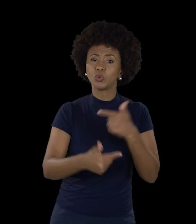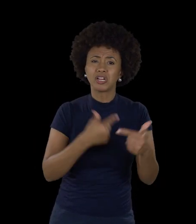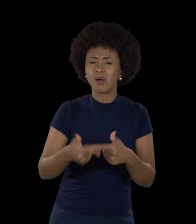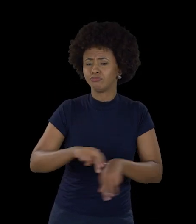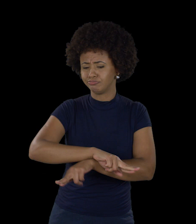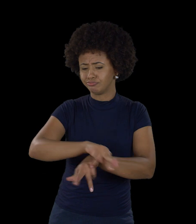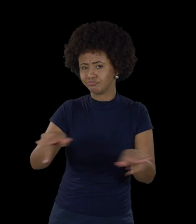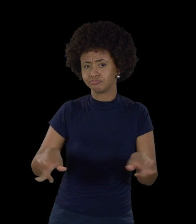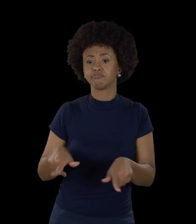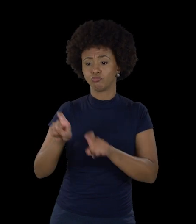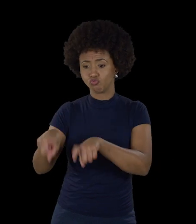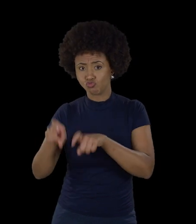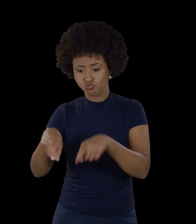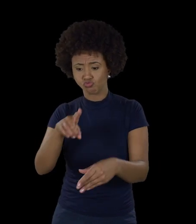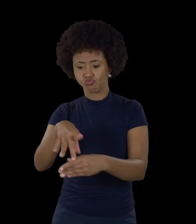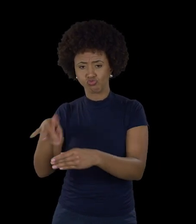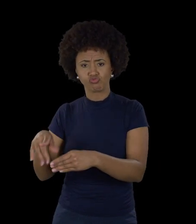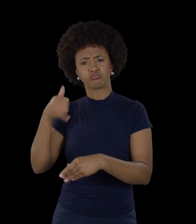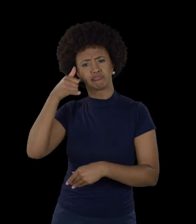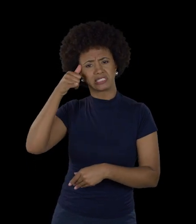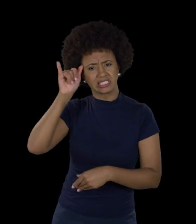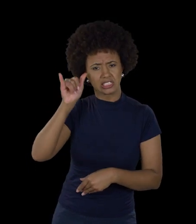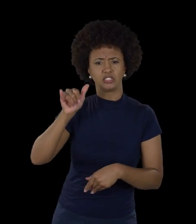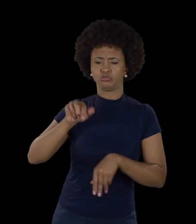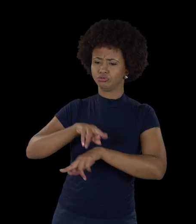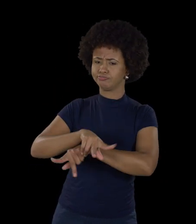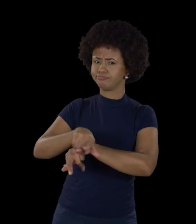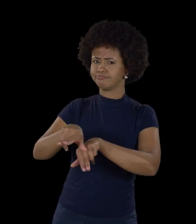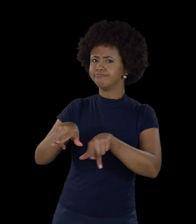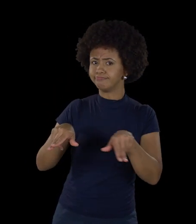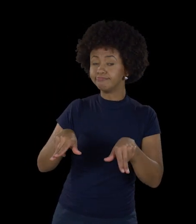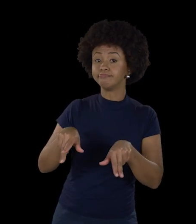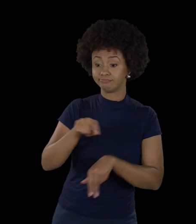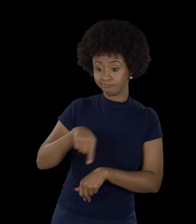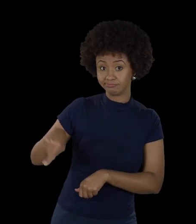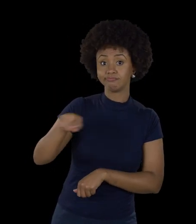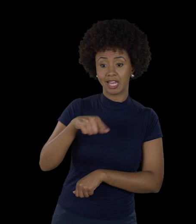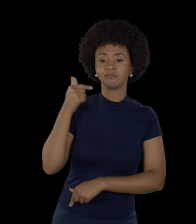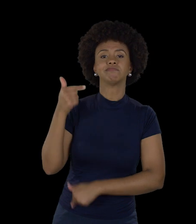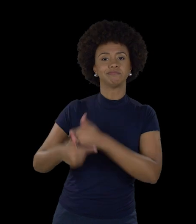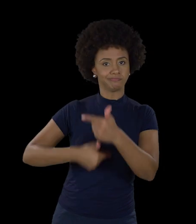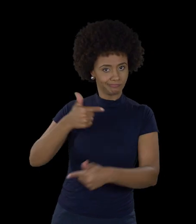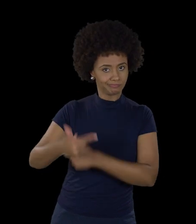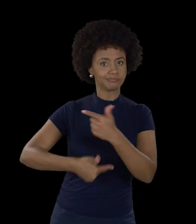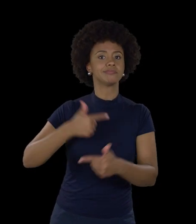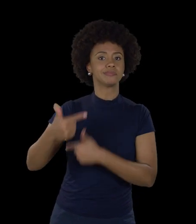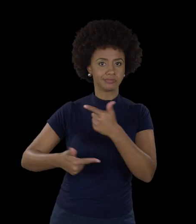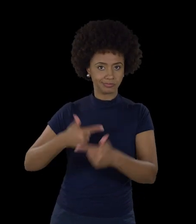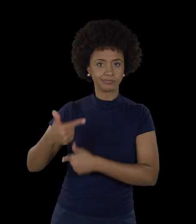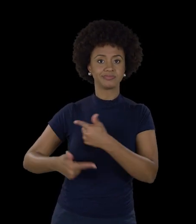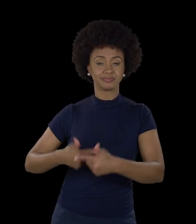onde se encontra praticamente de tudo. Na área rural, temos sítios, chácaras e outros estabelecimentos